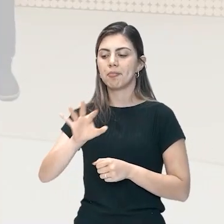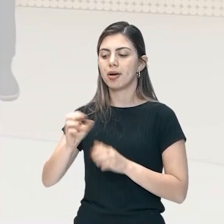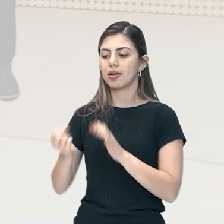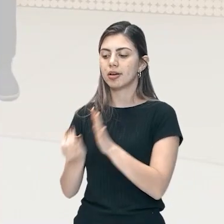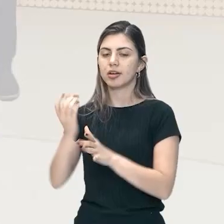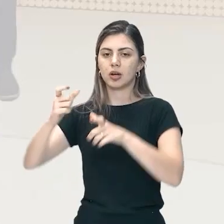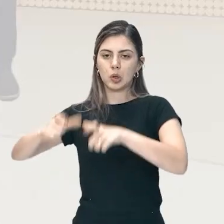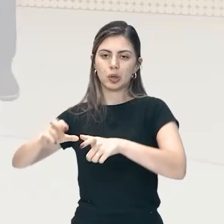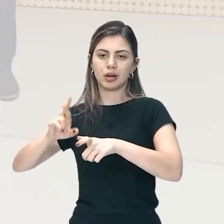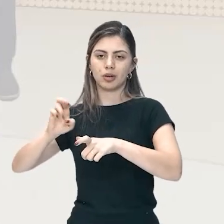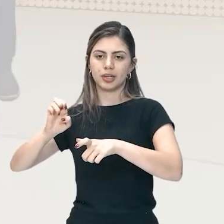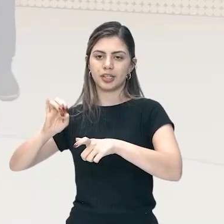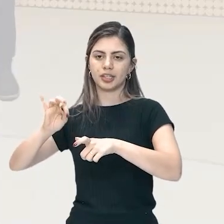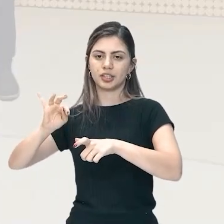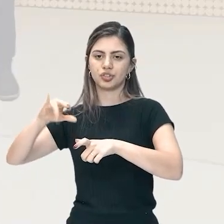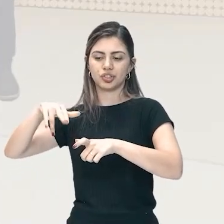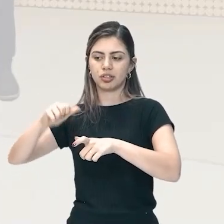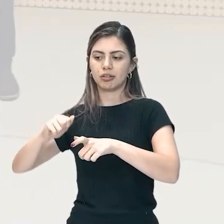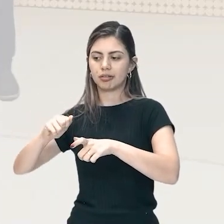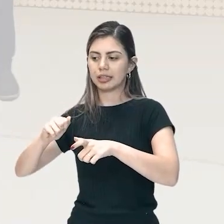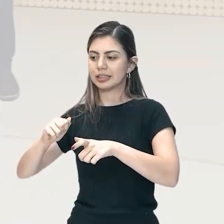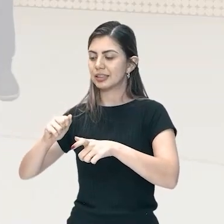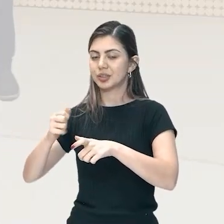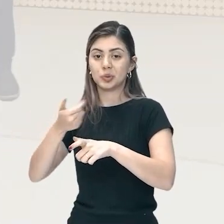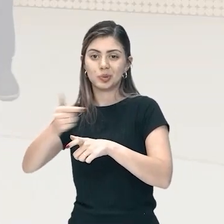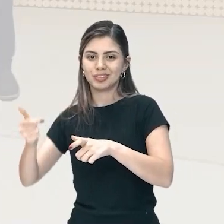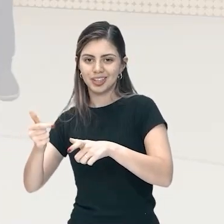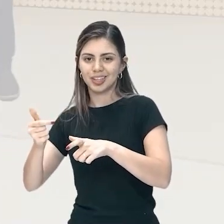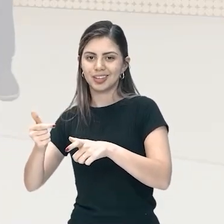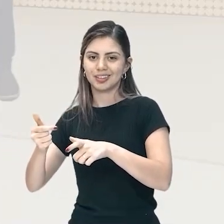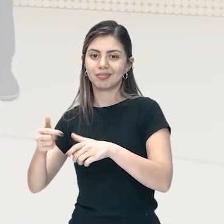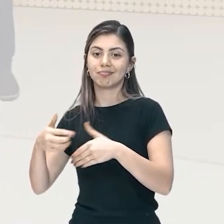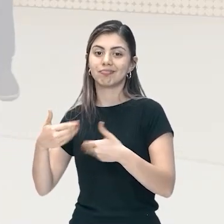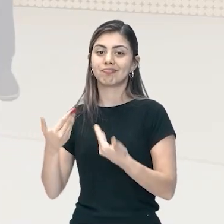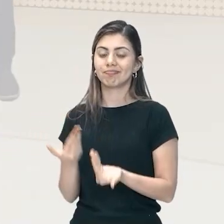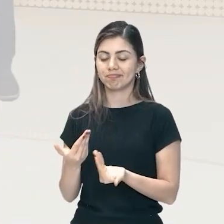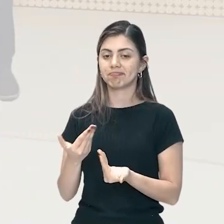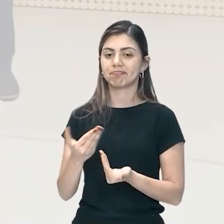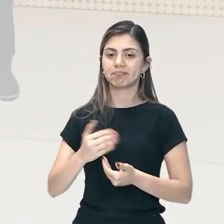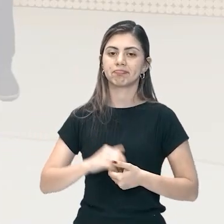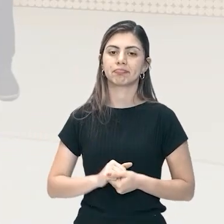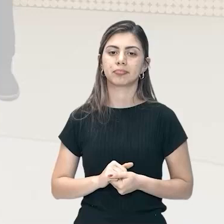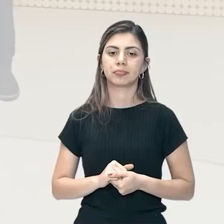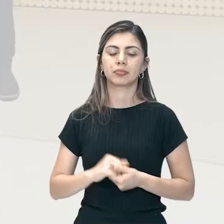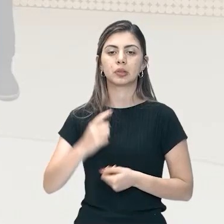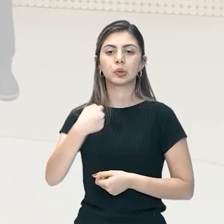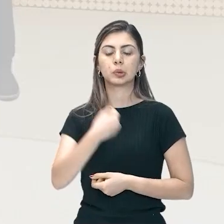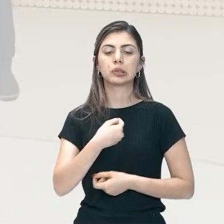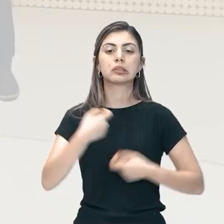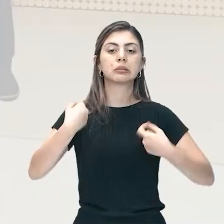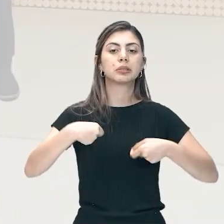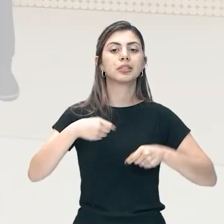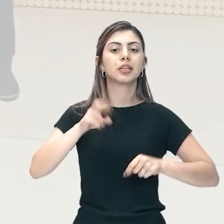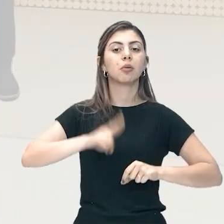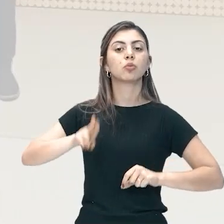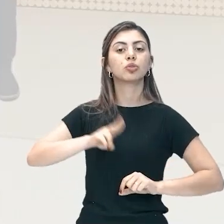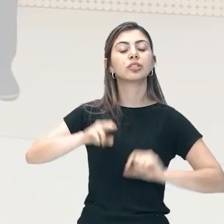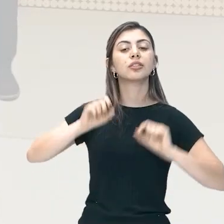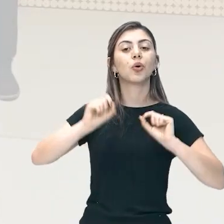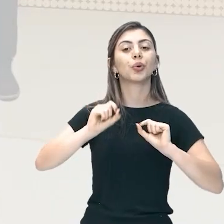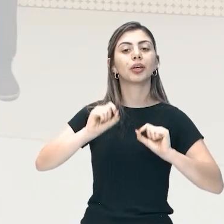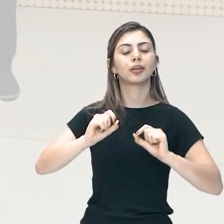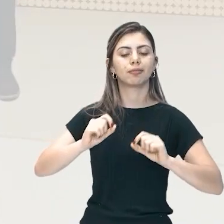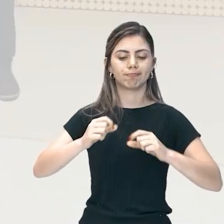se formar. Como a imagem não está se formando onde ela deveria se formar, nós devemos utilizar uma